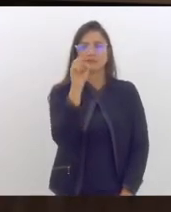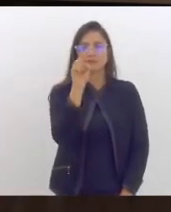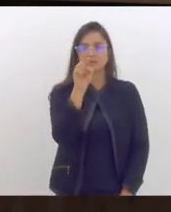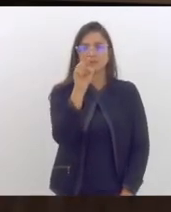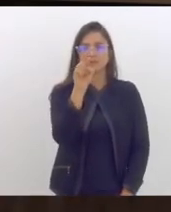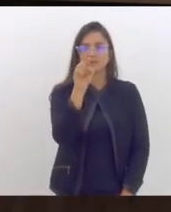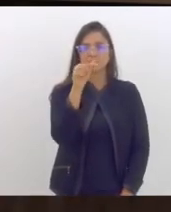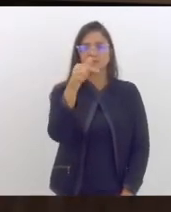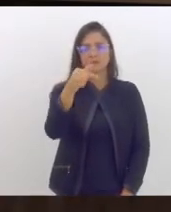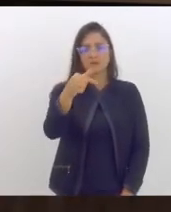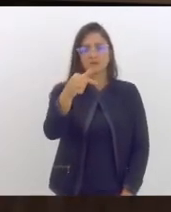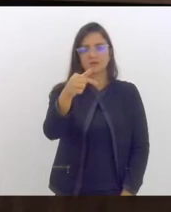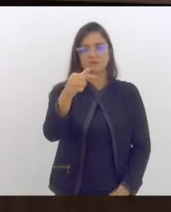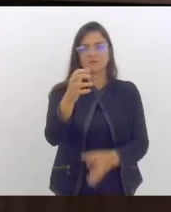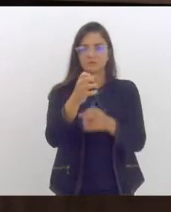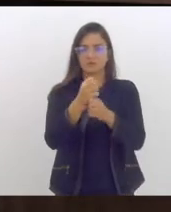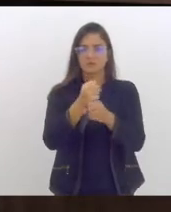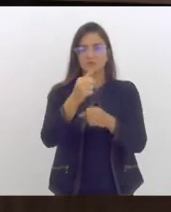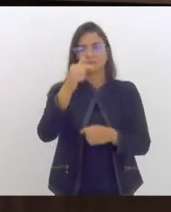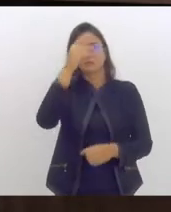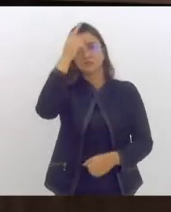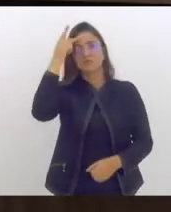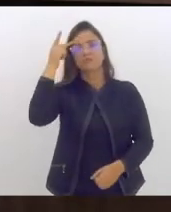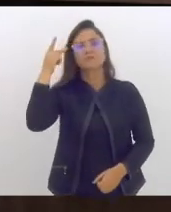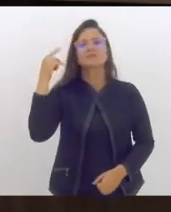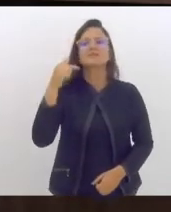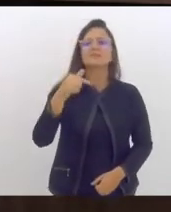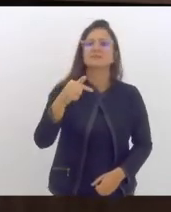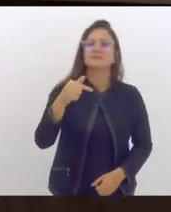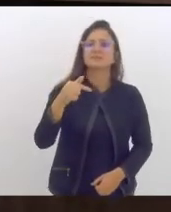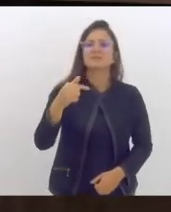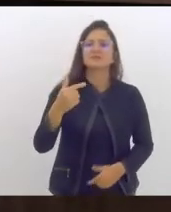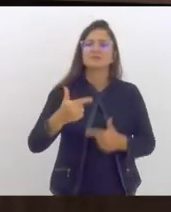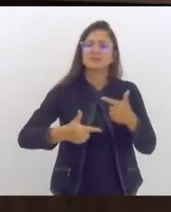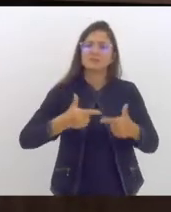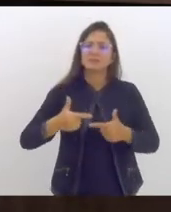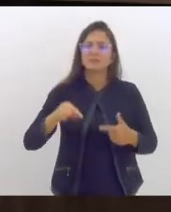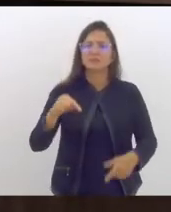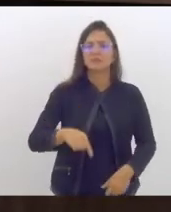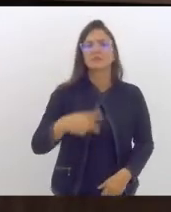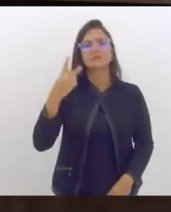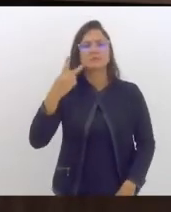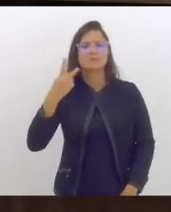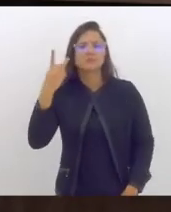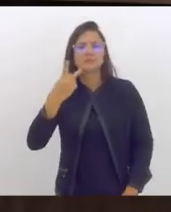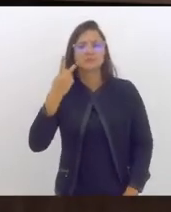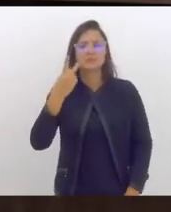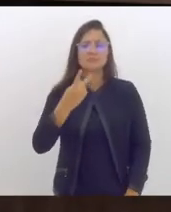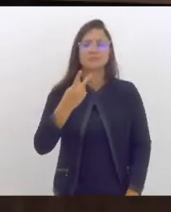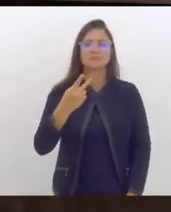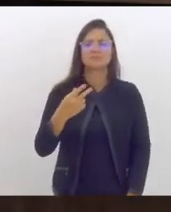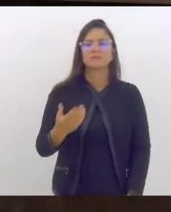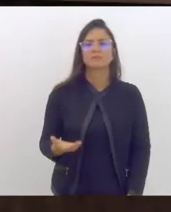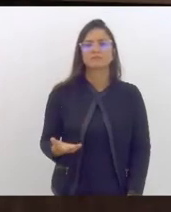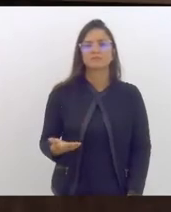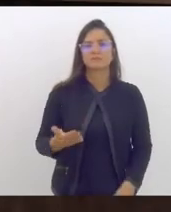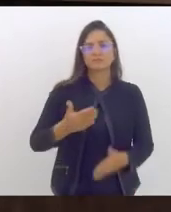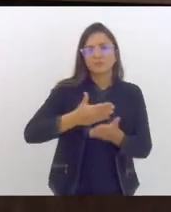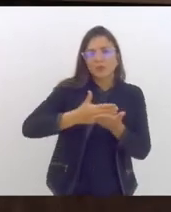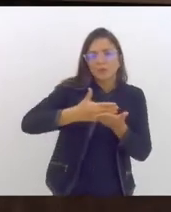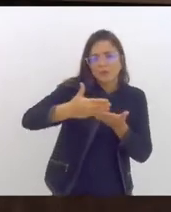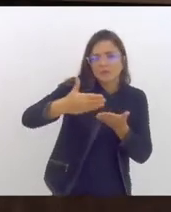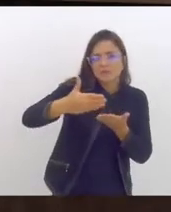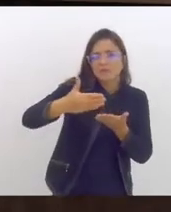7. Passa a ser 7. Os trabalhos no Parlamento, a partir que